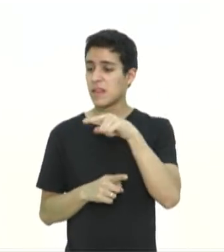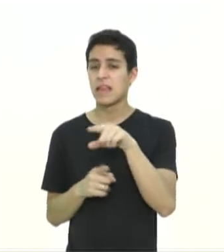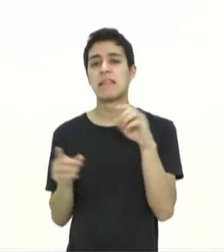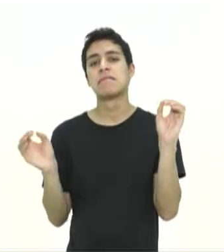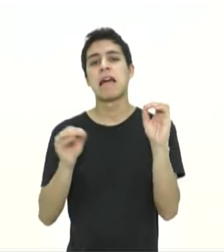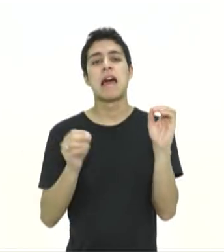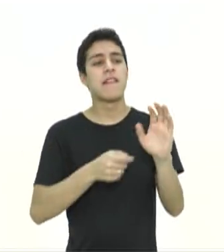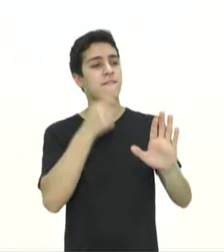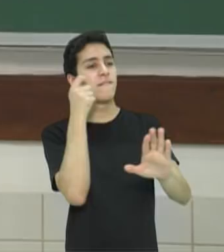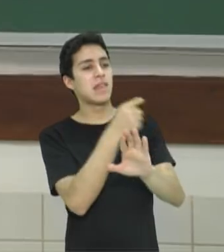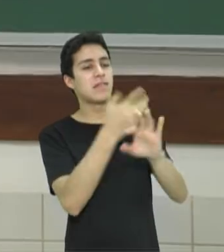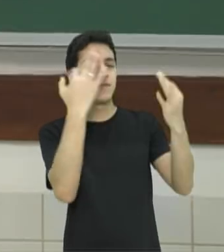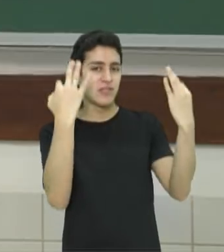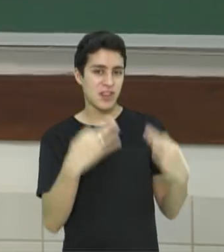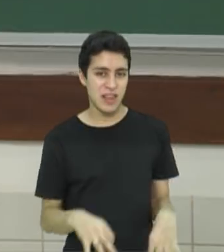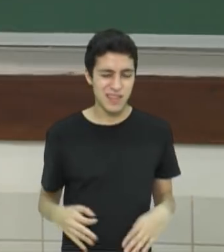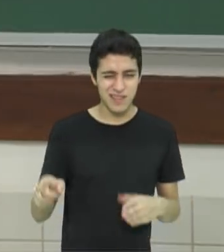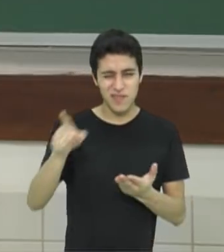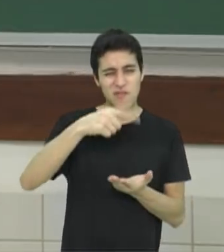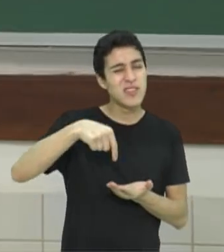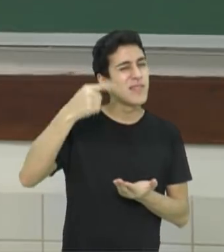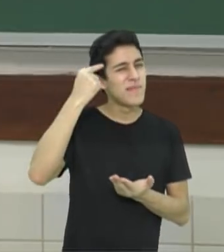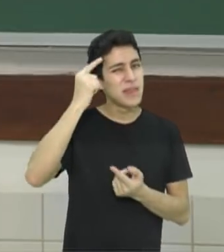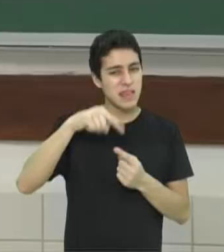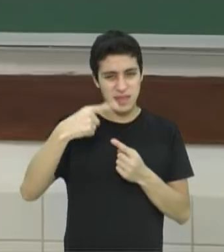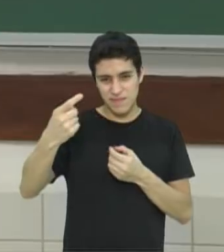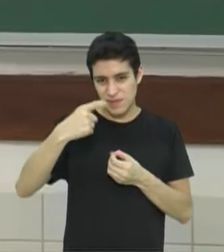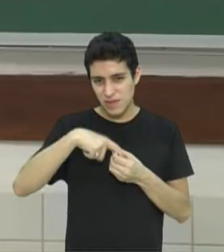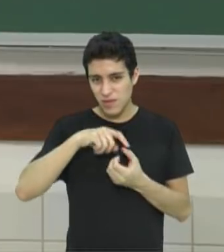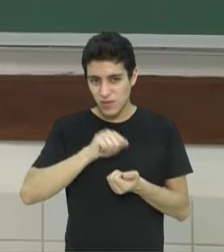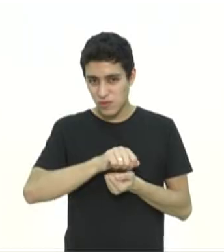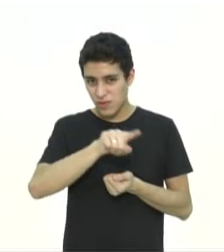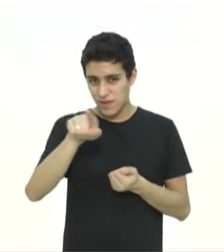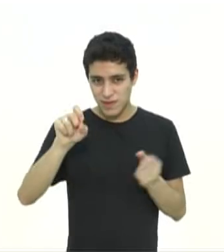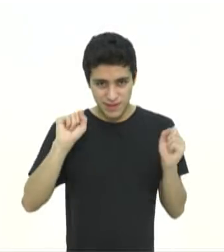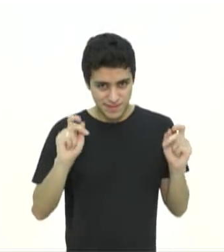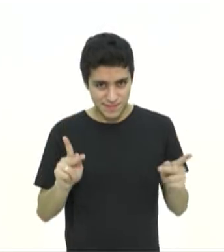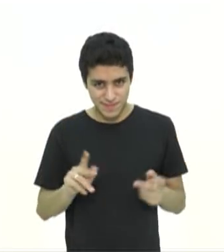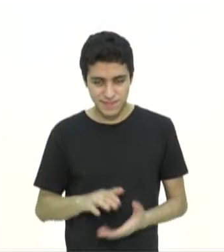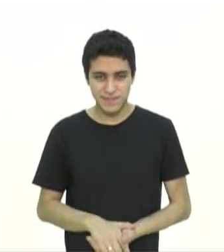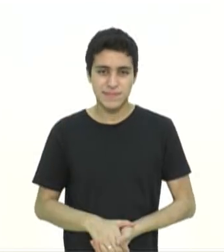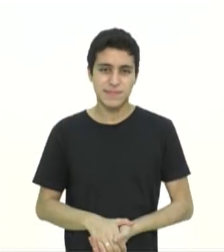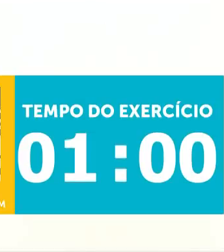fez o feitiço direito. Pense um pouquinho e eu já volto com vocês.